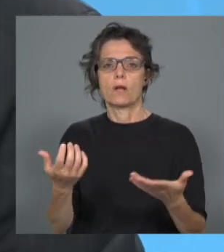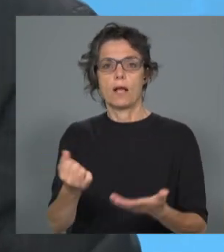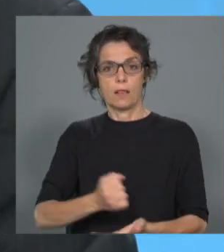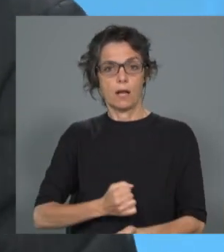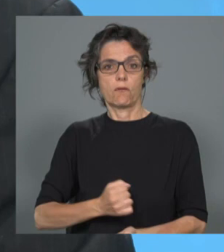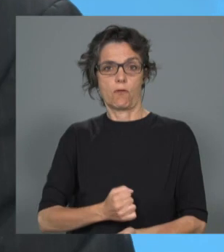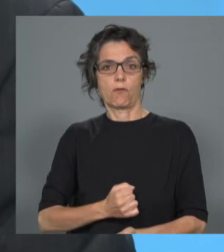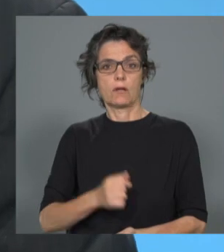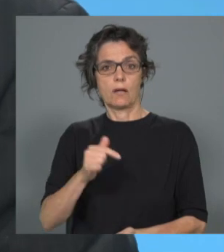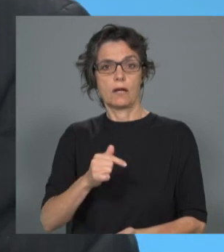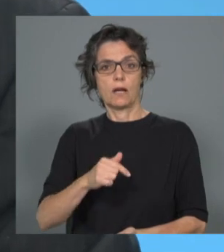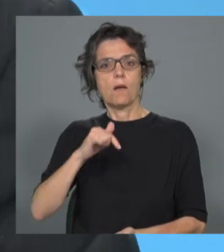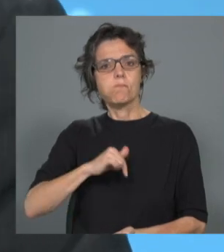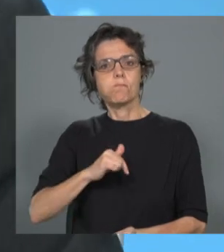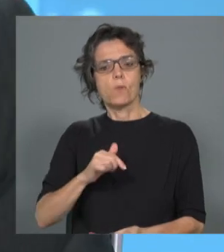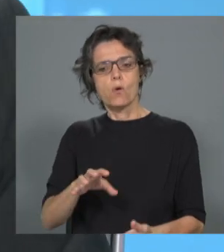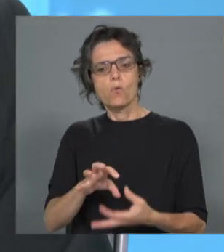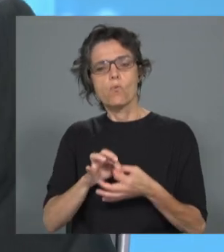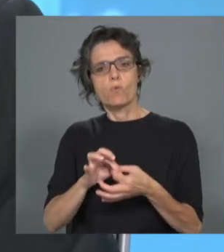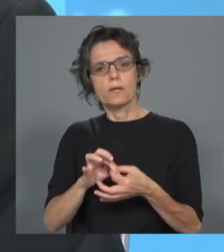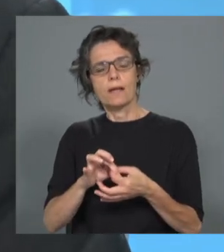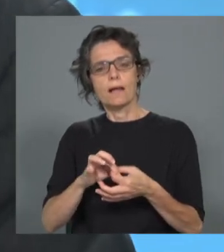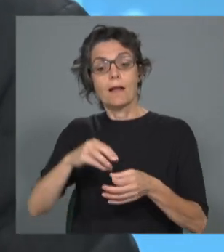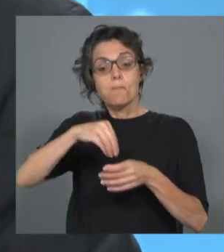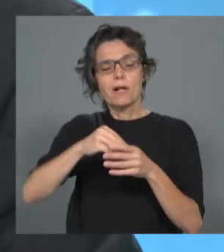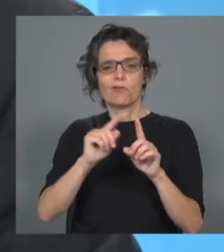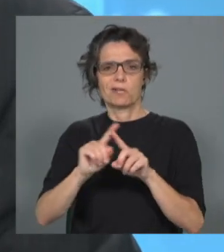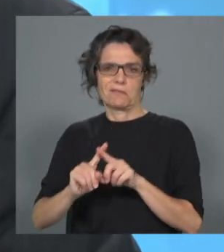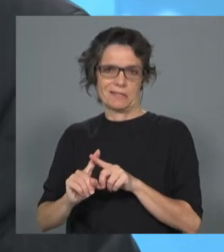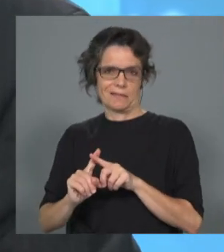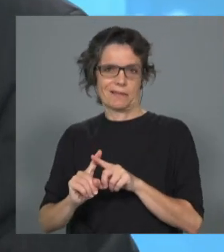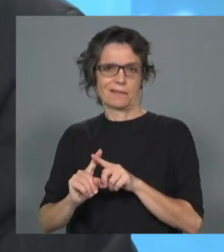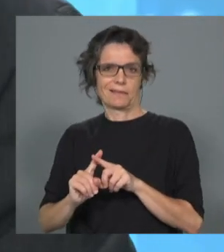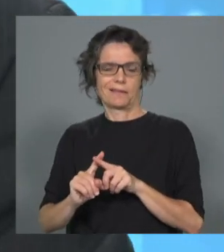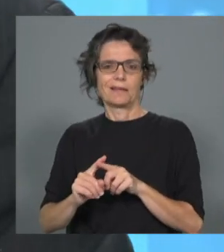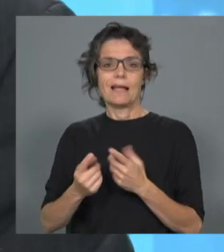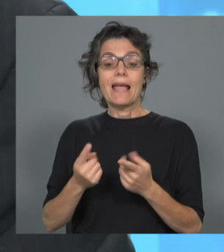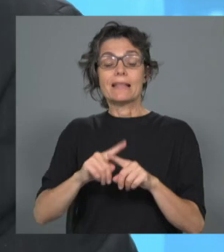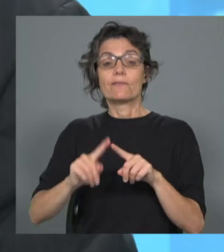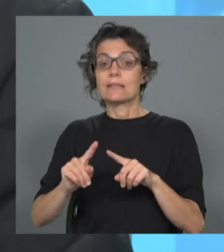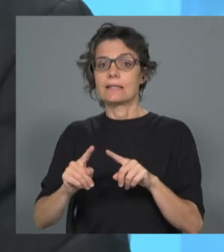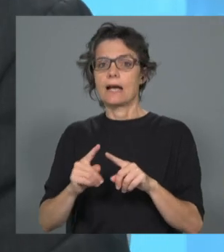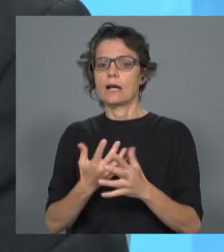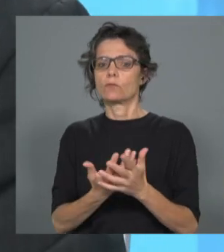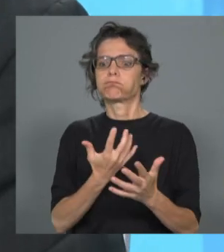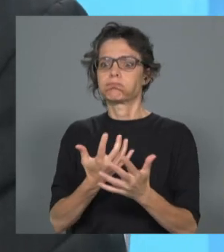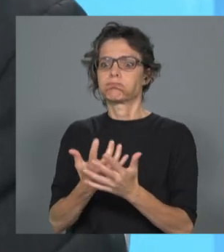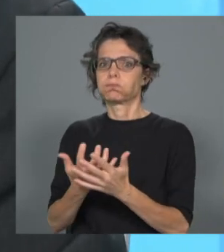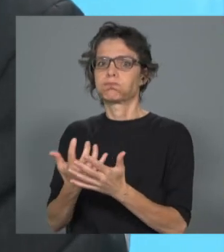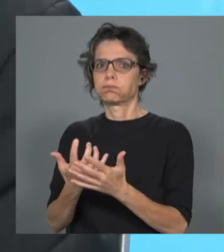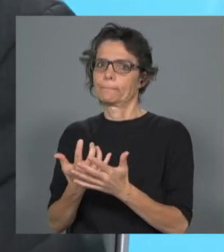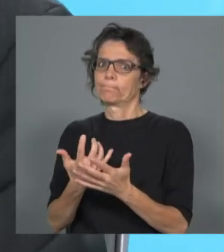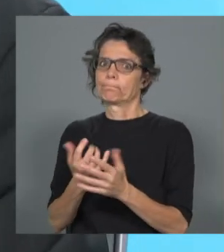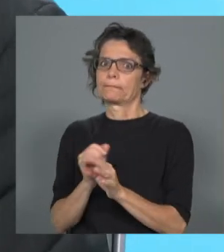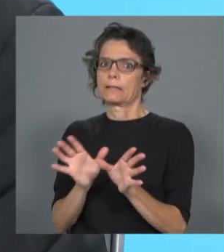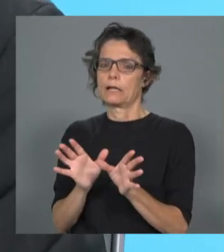que há unidade na diversidade. E essa diversidade é muito grande, embora haja sempre